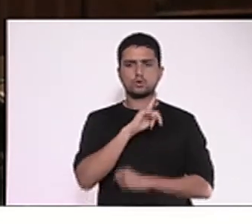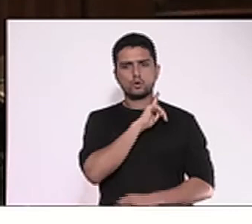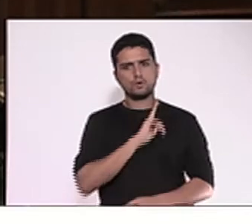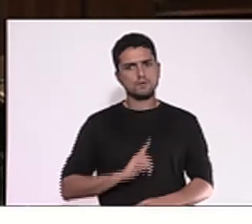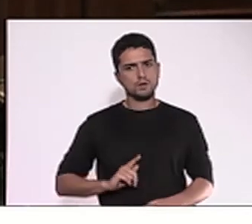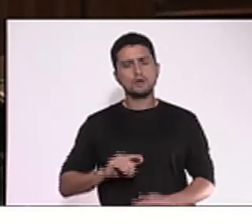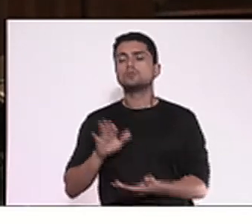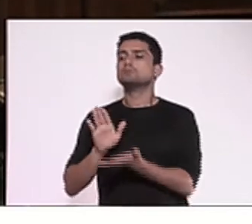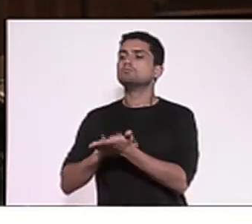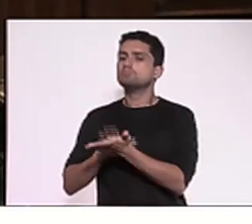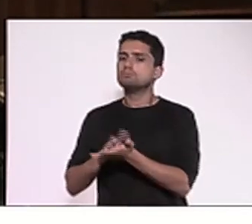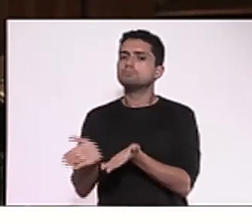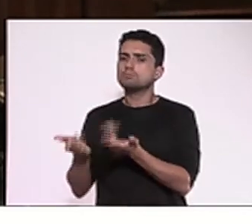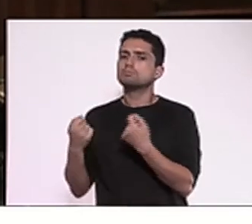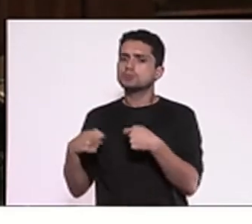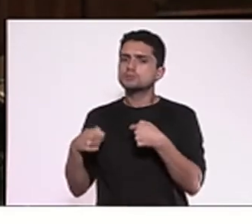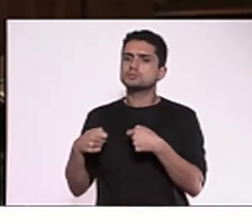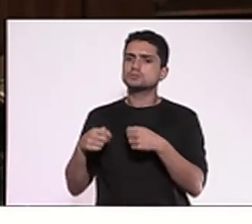cumpram, no mínimo,